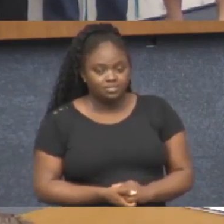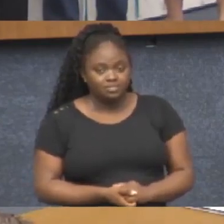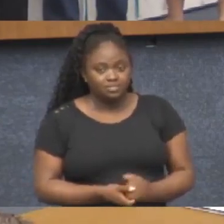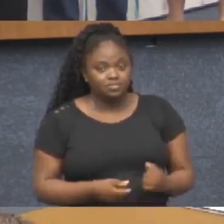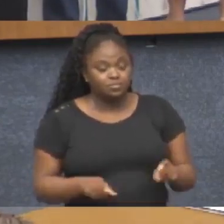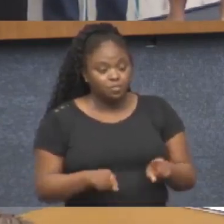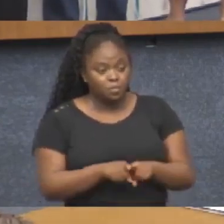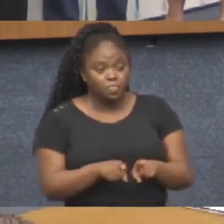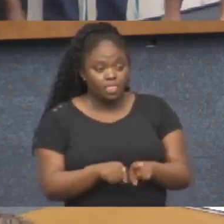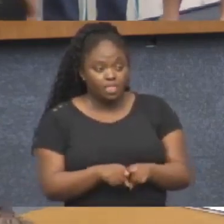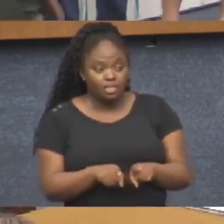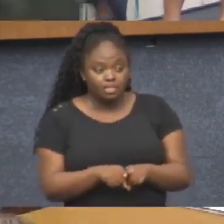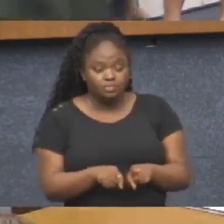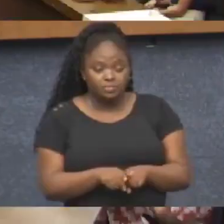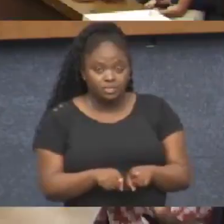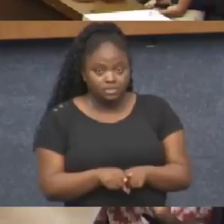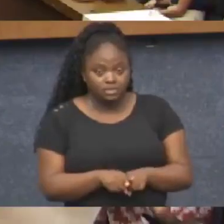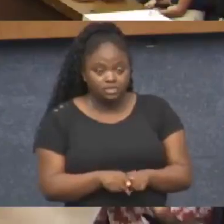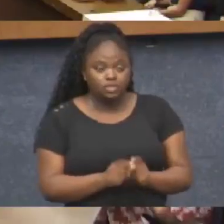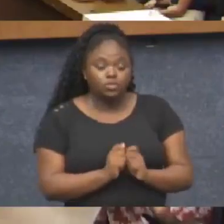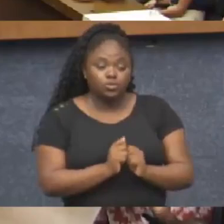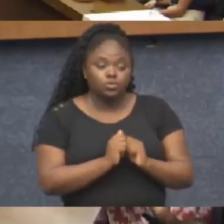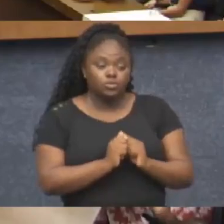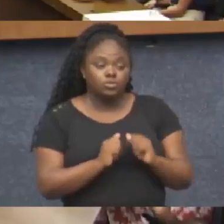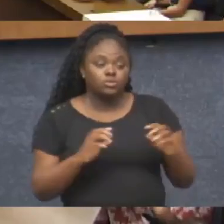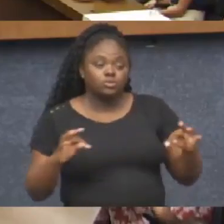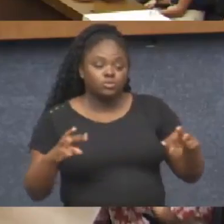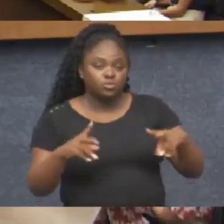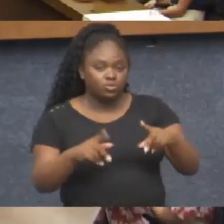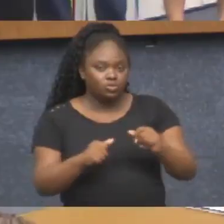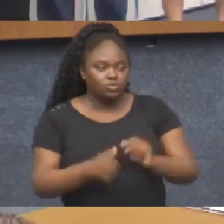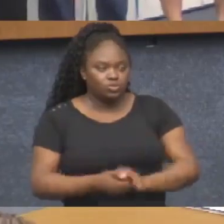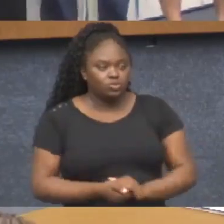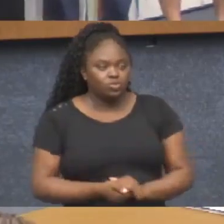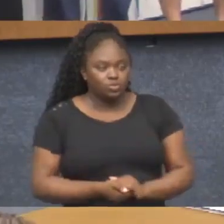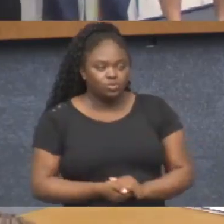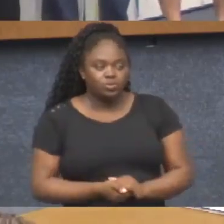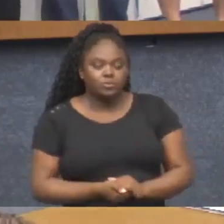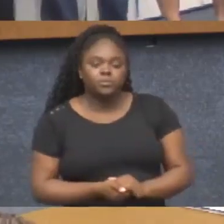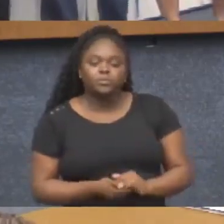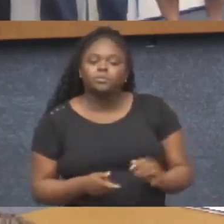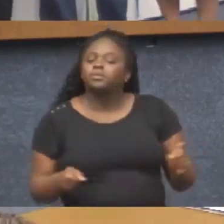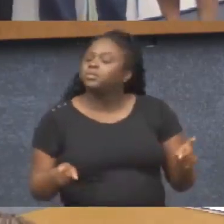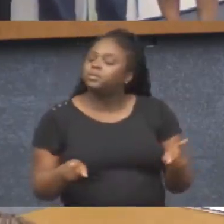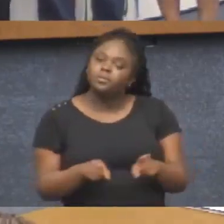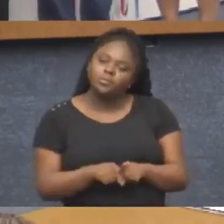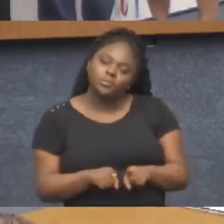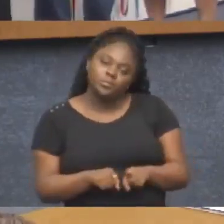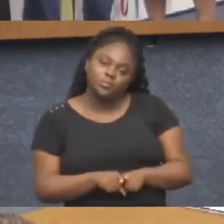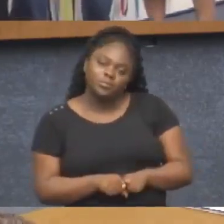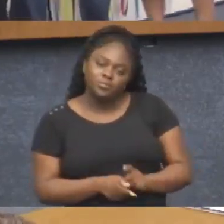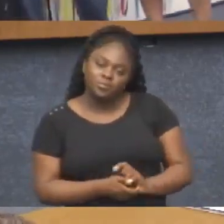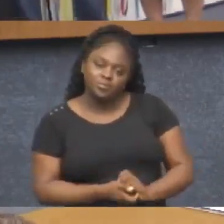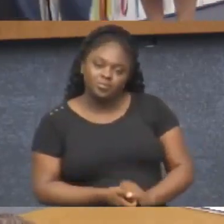e também, vão junto a todo mundo. E também,